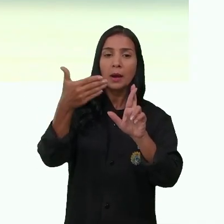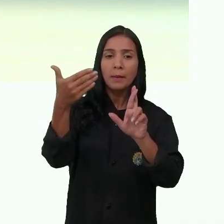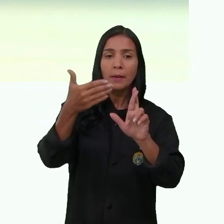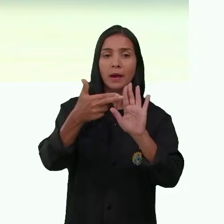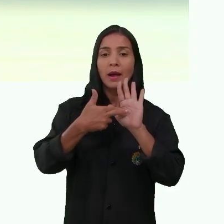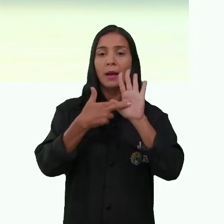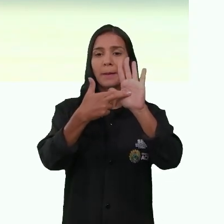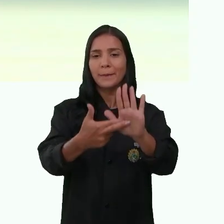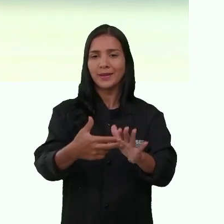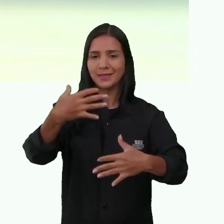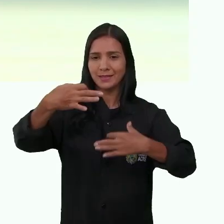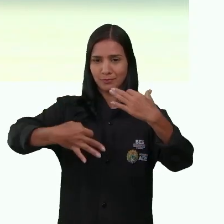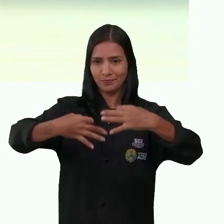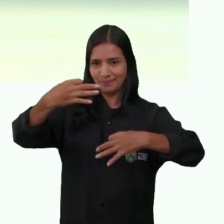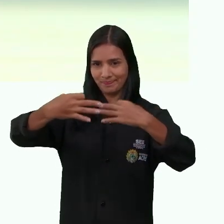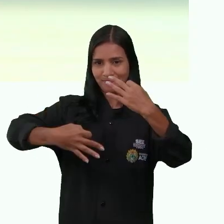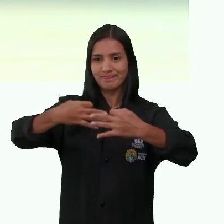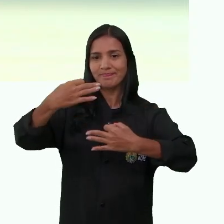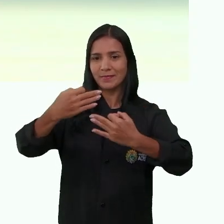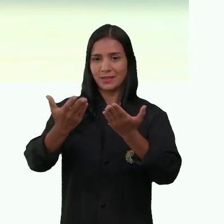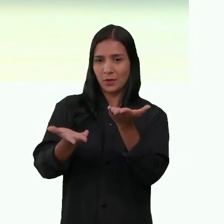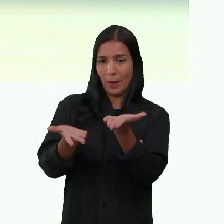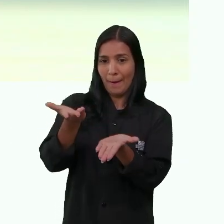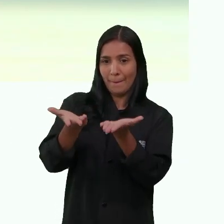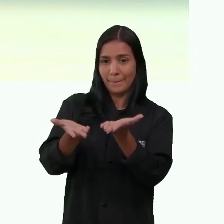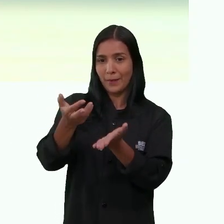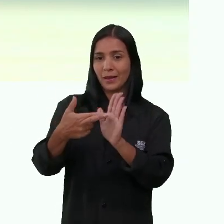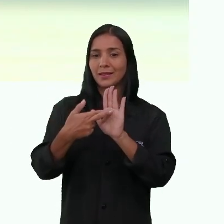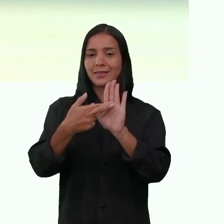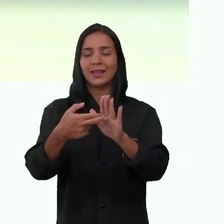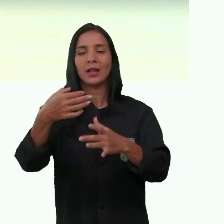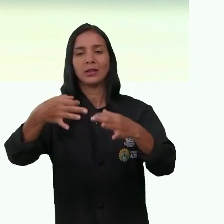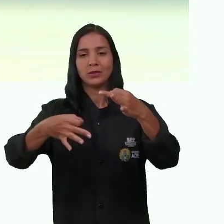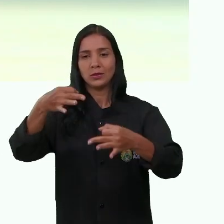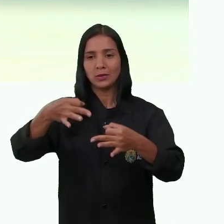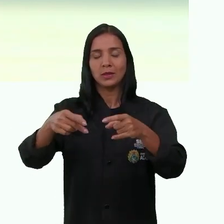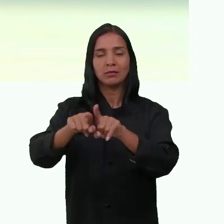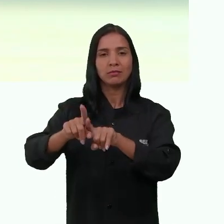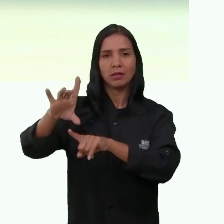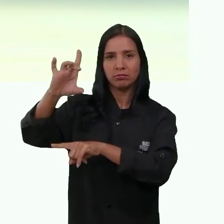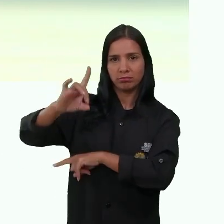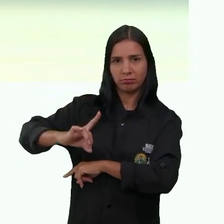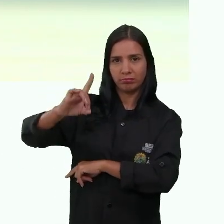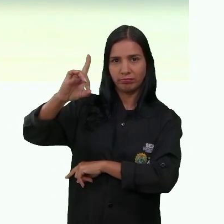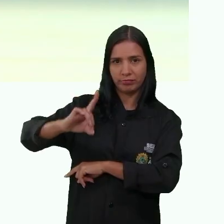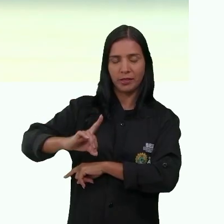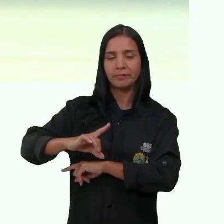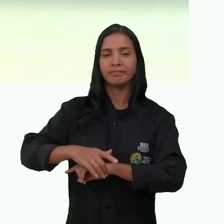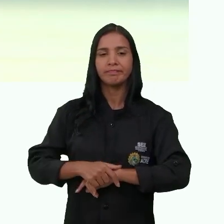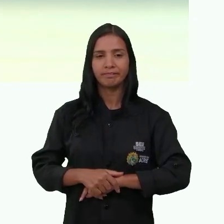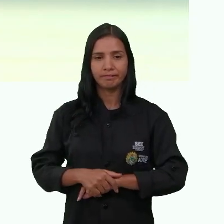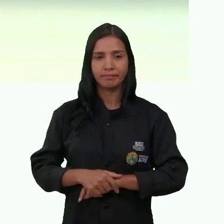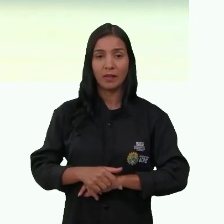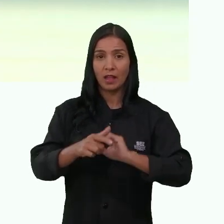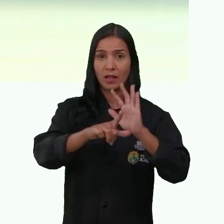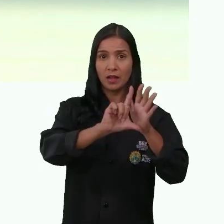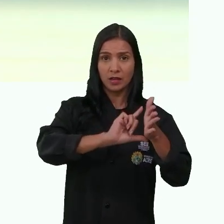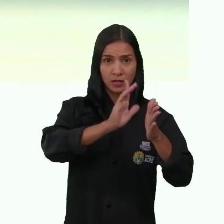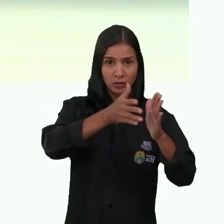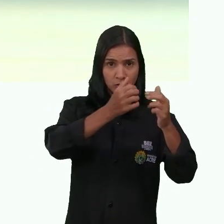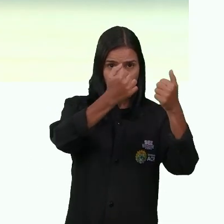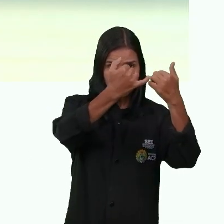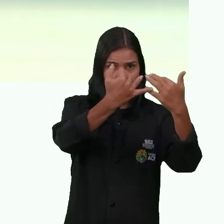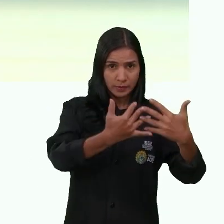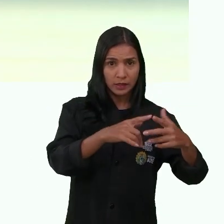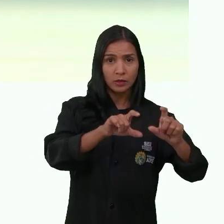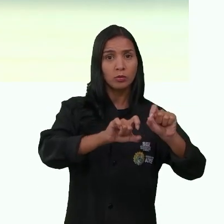a justiça, para poder representar a questão do direito. Como eu coloquei anteriormente a todos vocês,